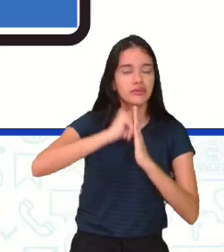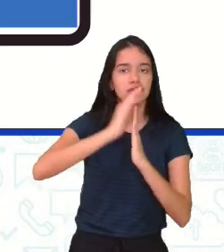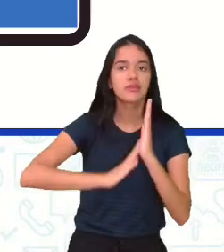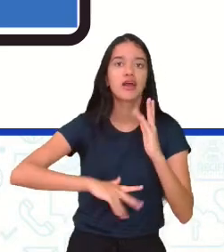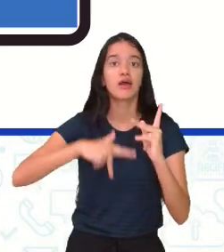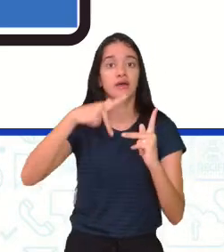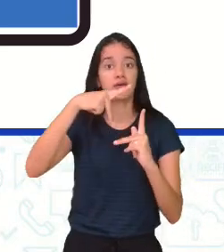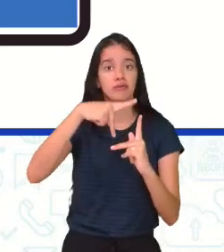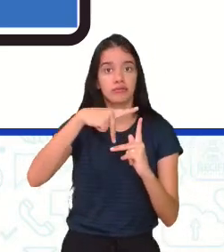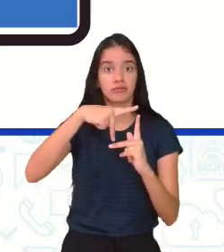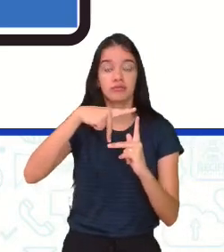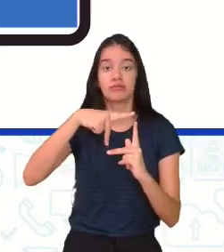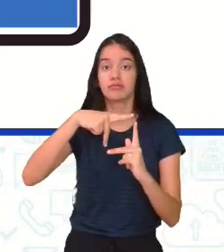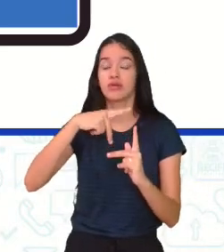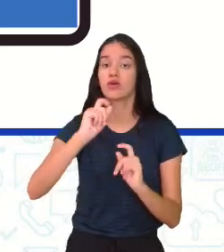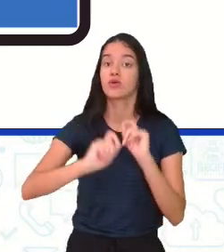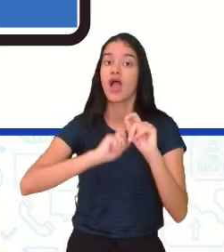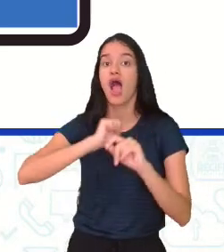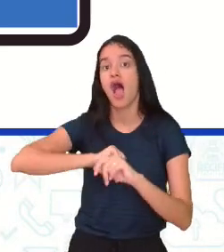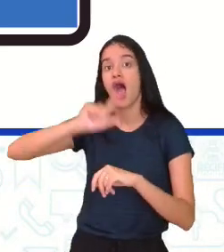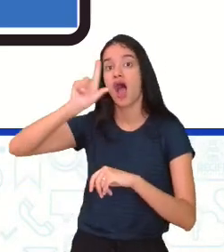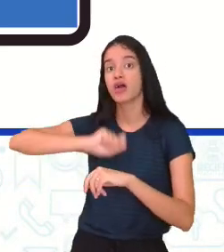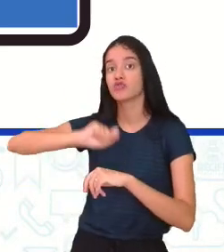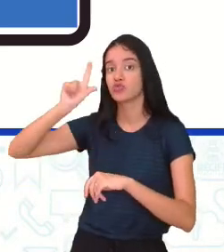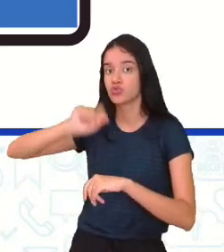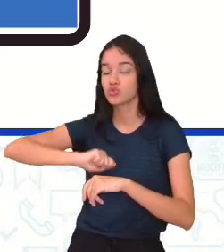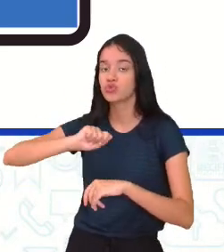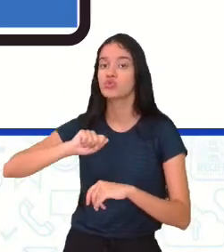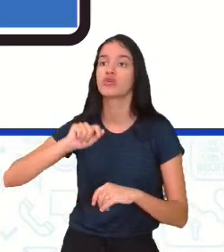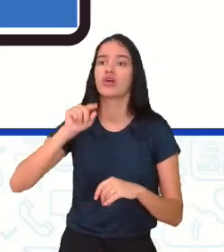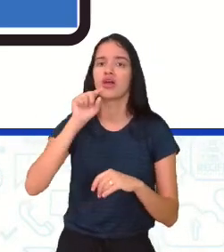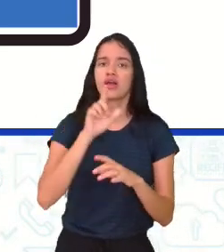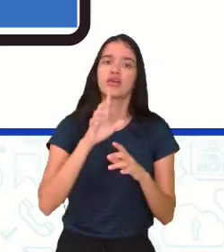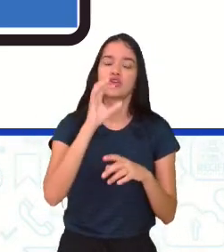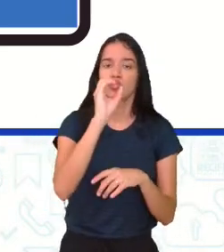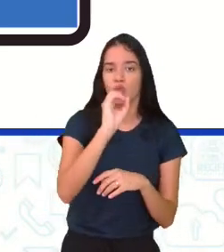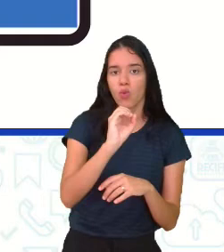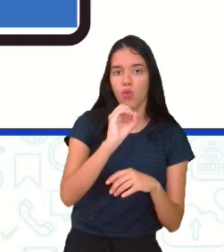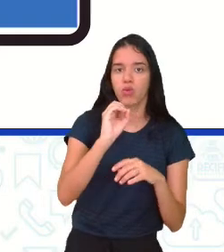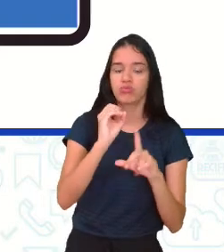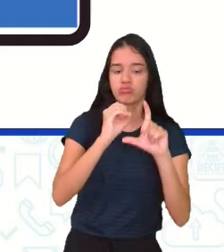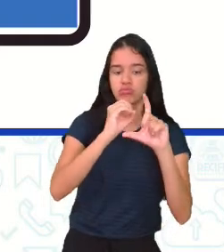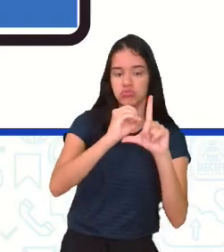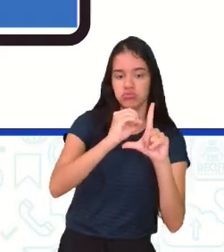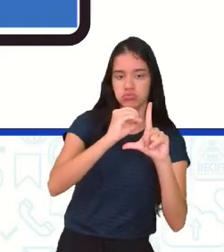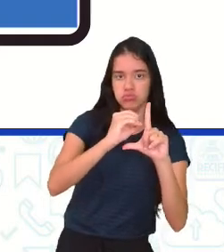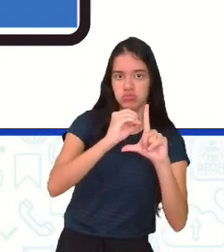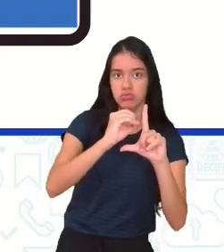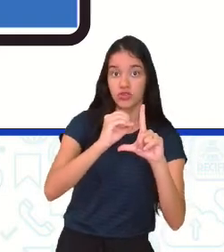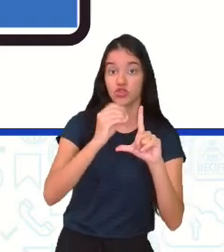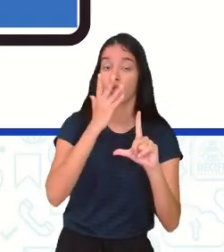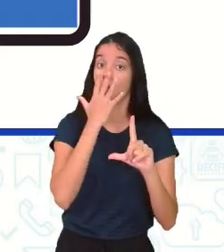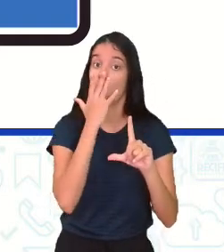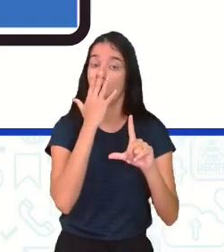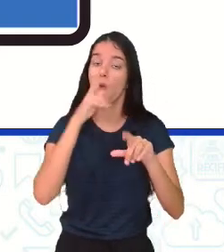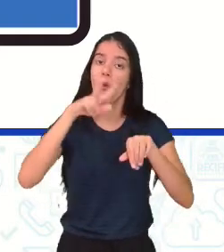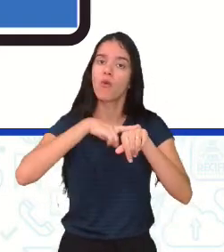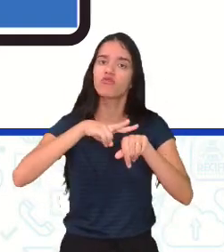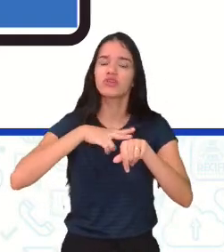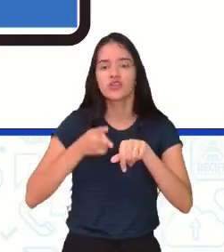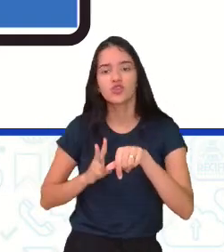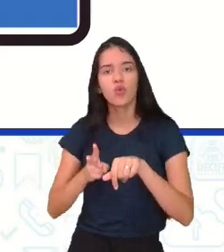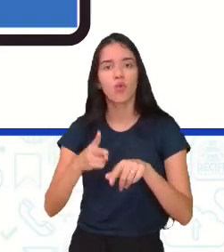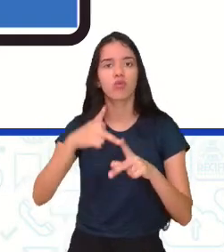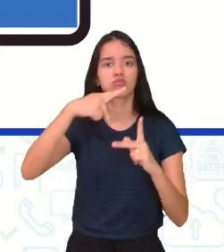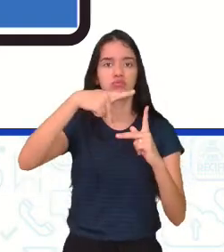polígono de azul e o círculo de verde, certo? Continuando com o